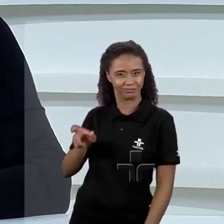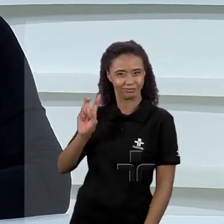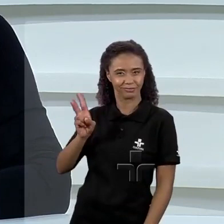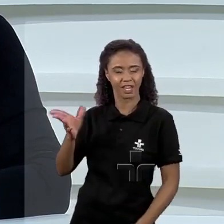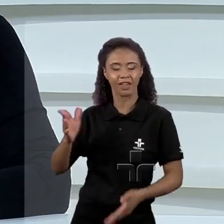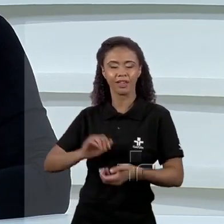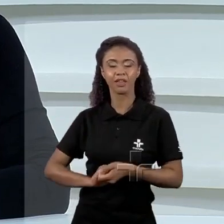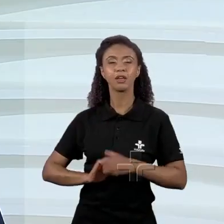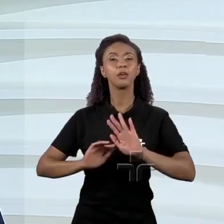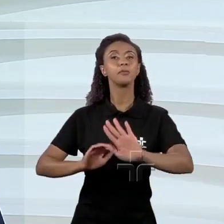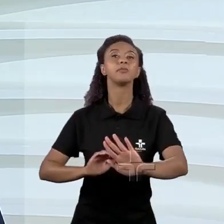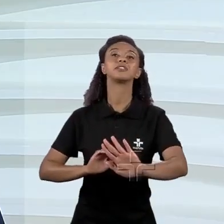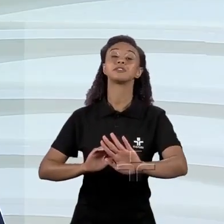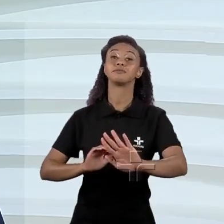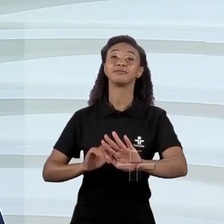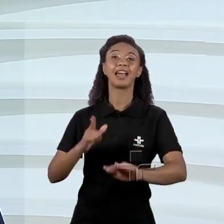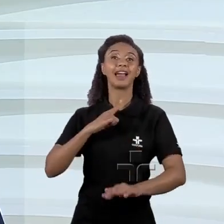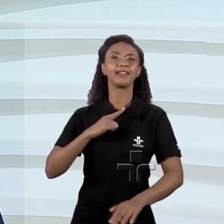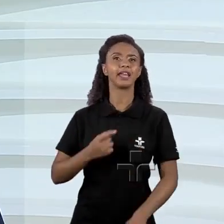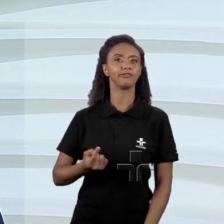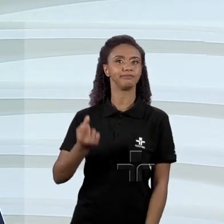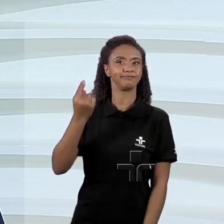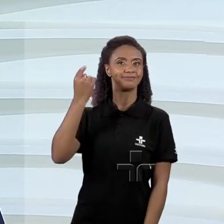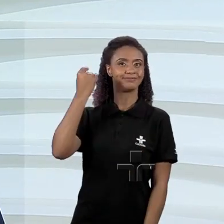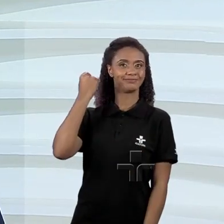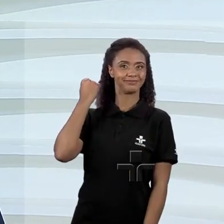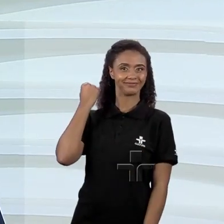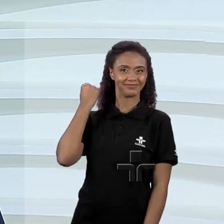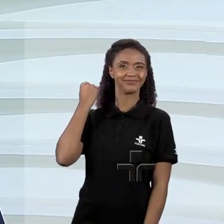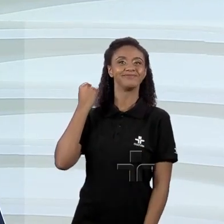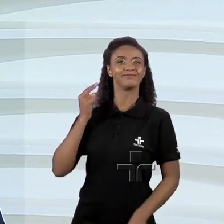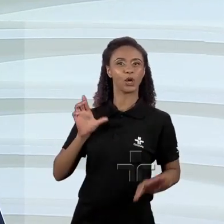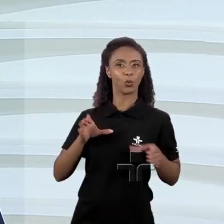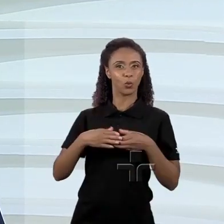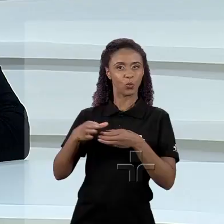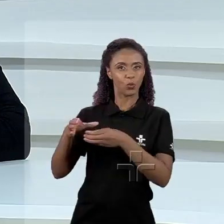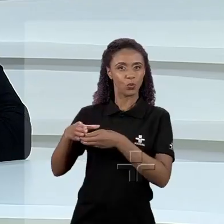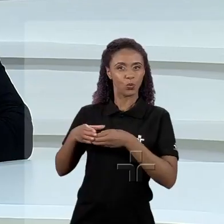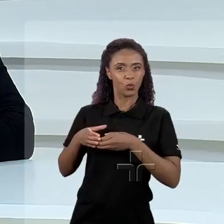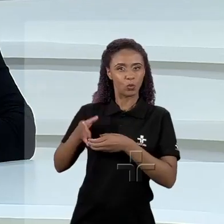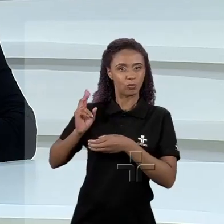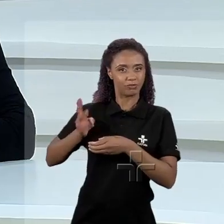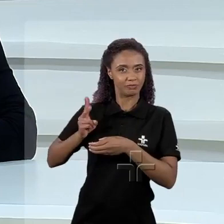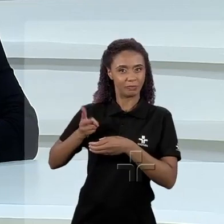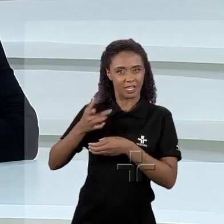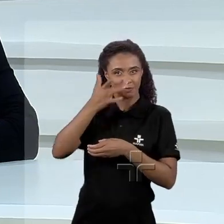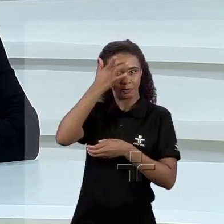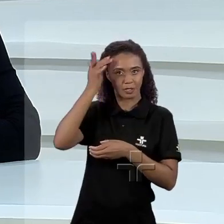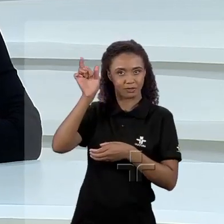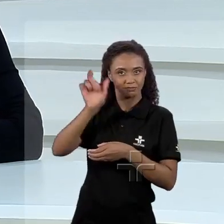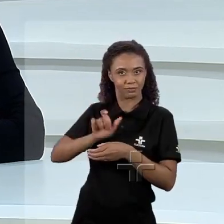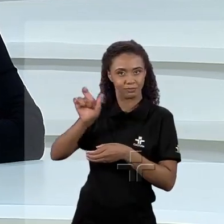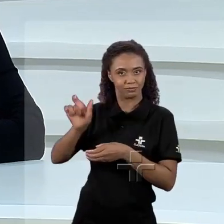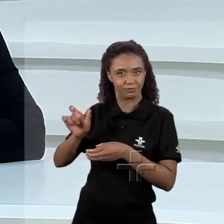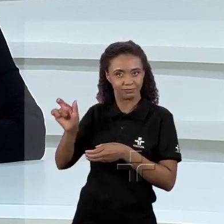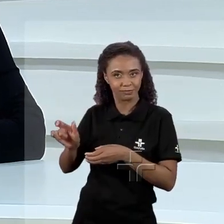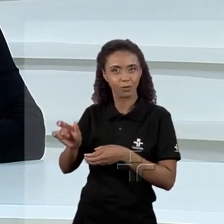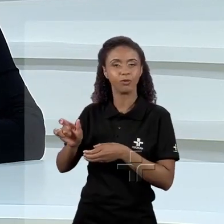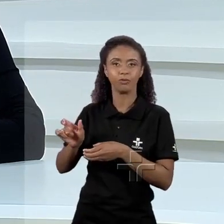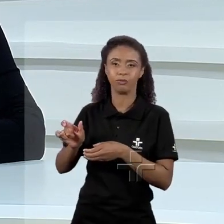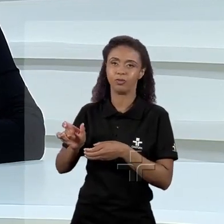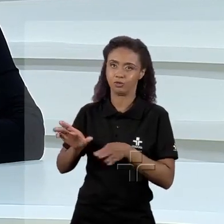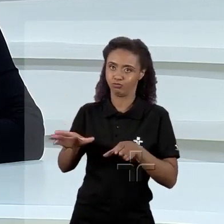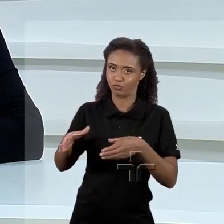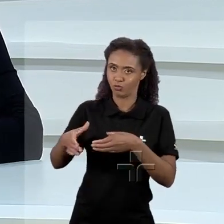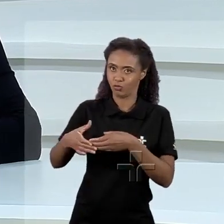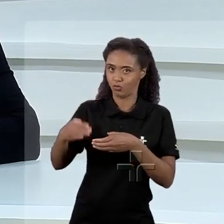Porém, as últimas manifestações de integrantes da equipe, e que provavelmente estariam no governo